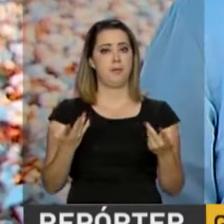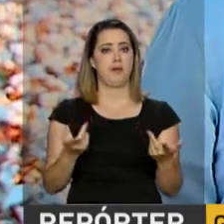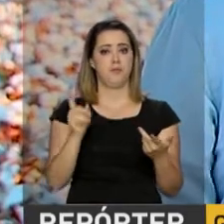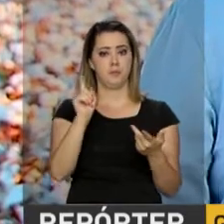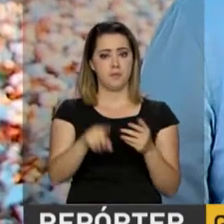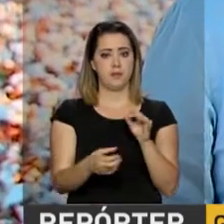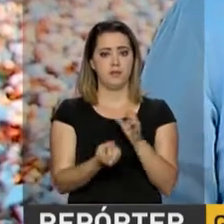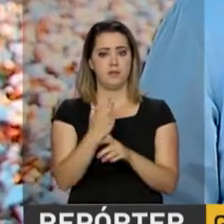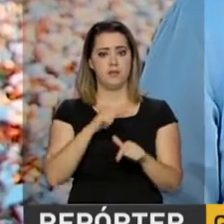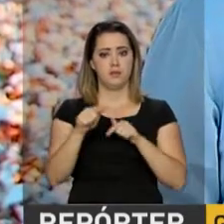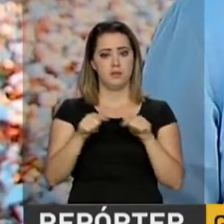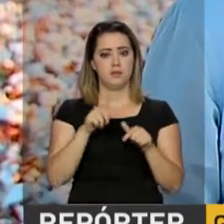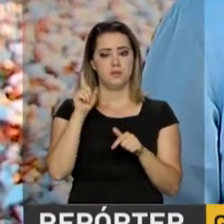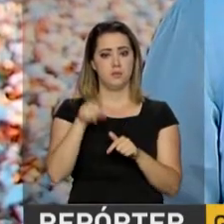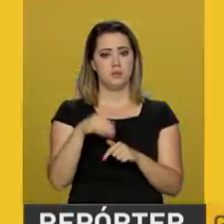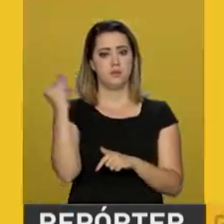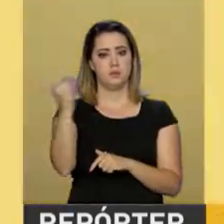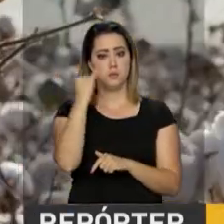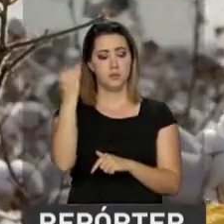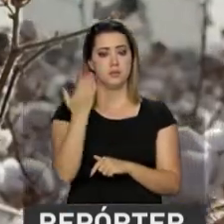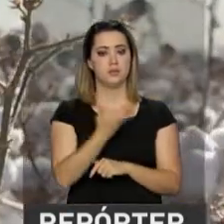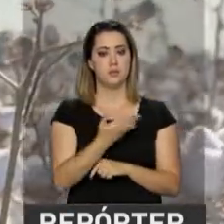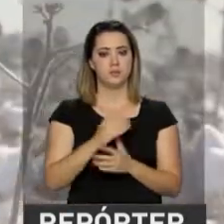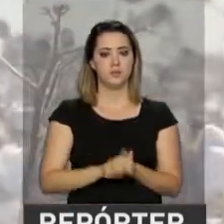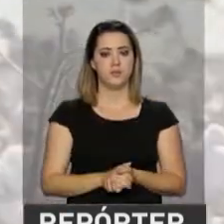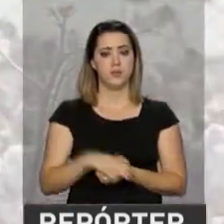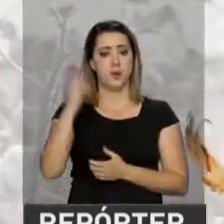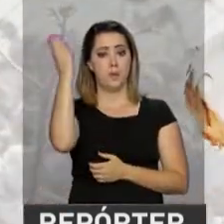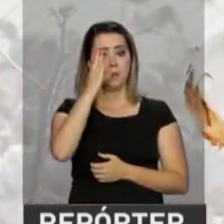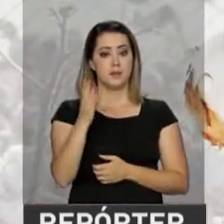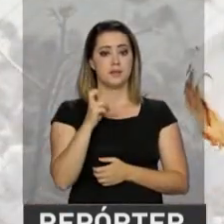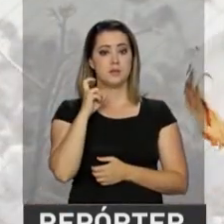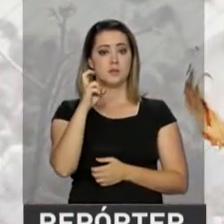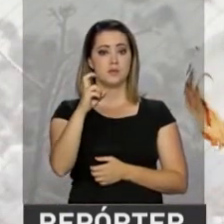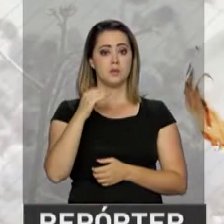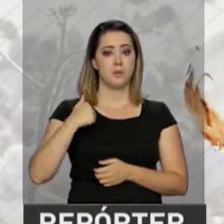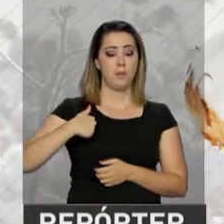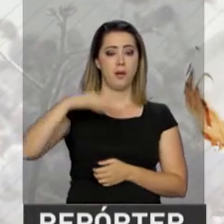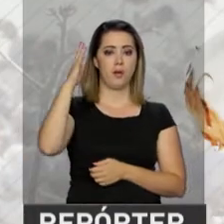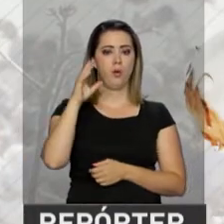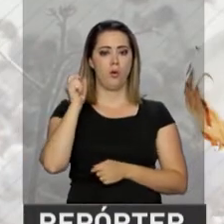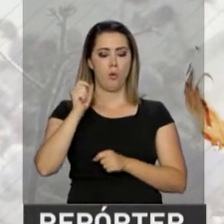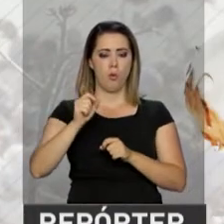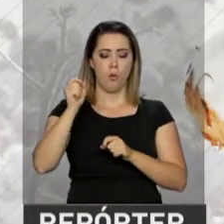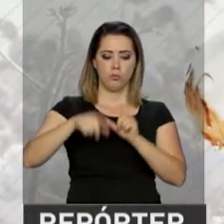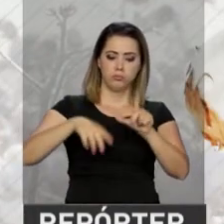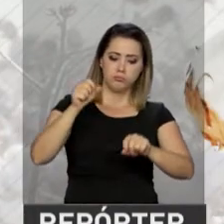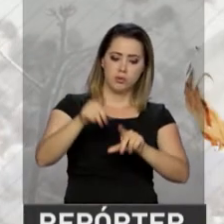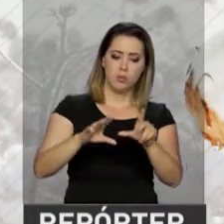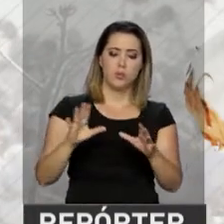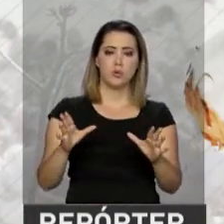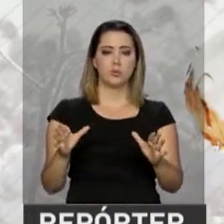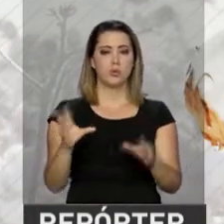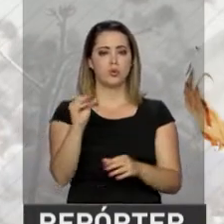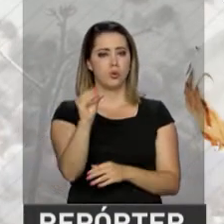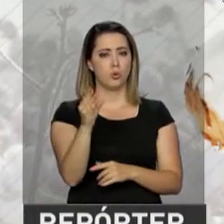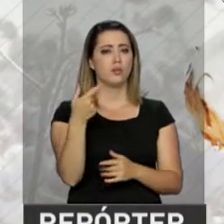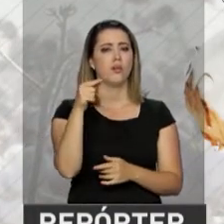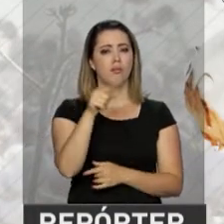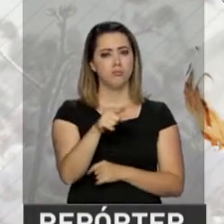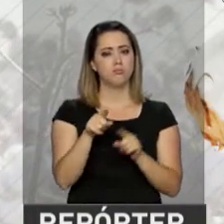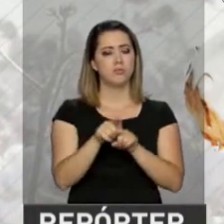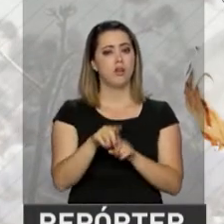uma importante nessa cultura o brasil é um dos cinco maiores produtores de algodão em pluma do mundo em mato grosso são